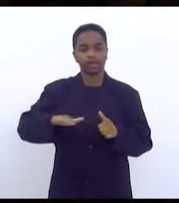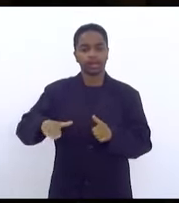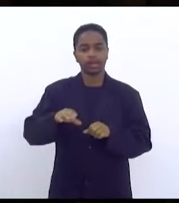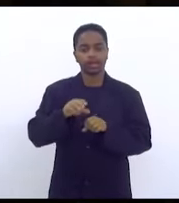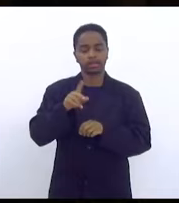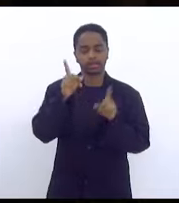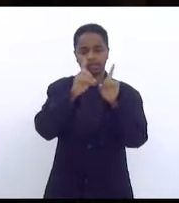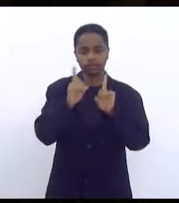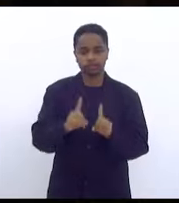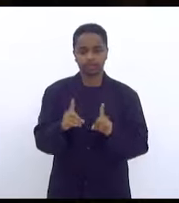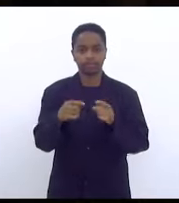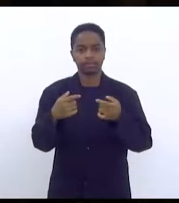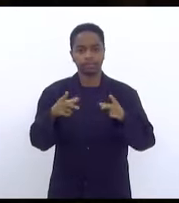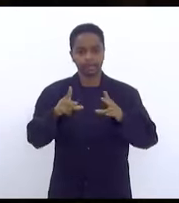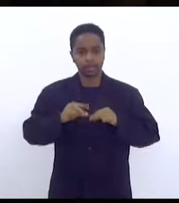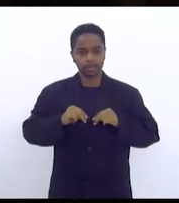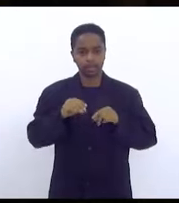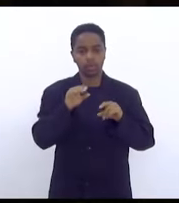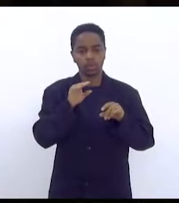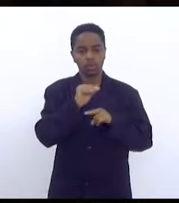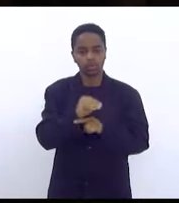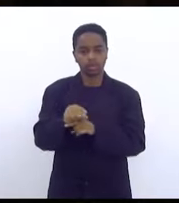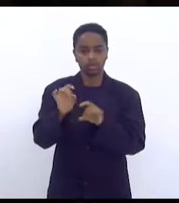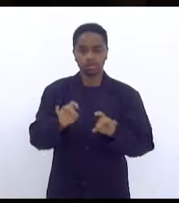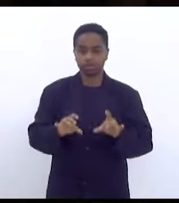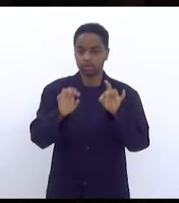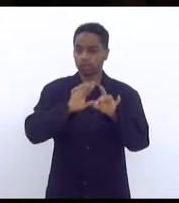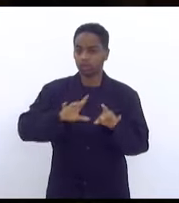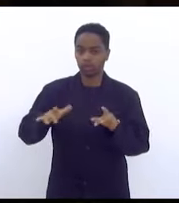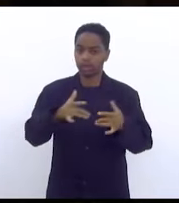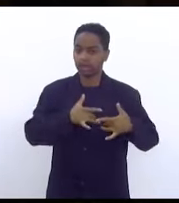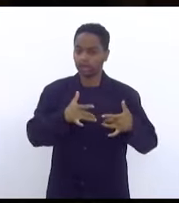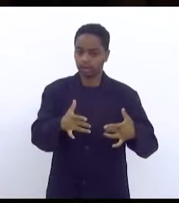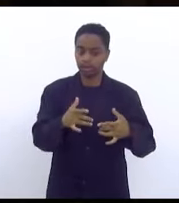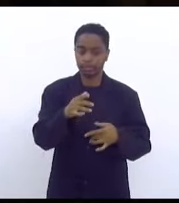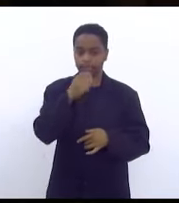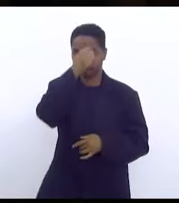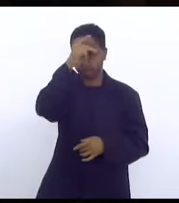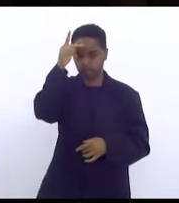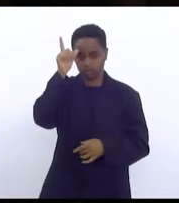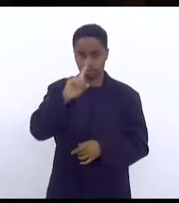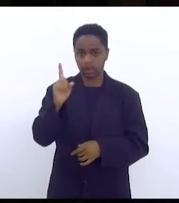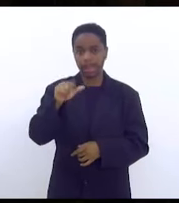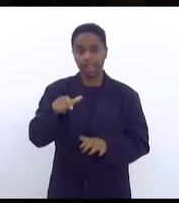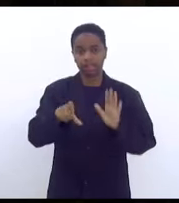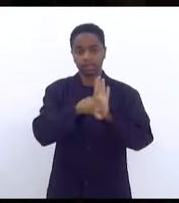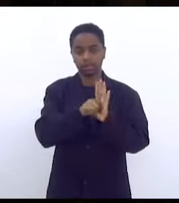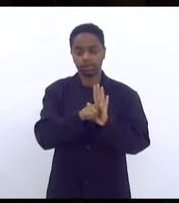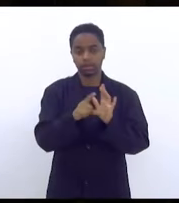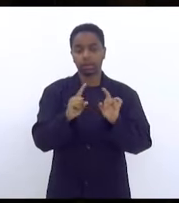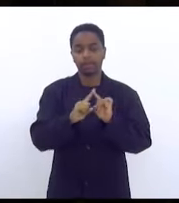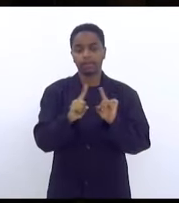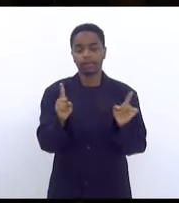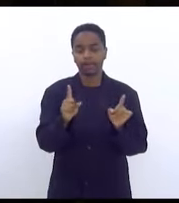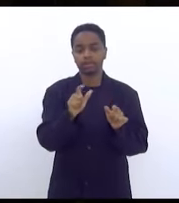cuidados especiais, na verdade não é nenhum favor da prefeitura, é força de lei, mas